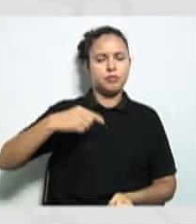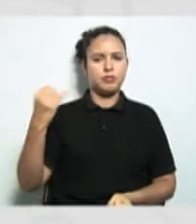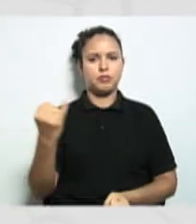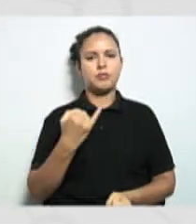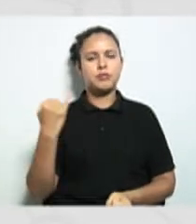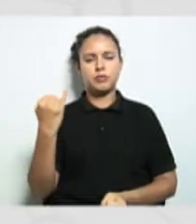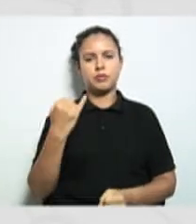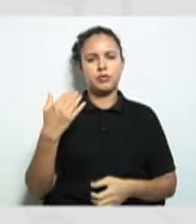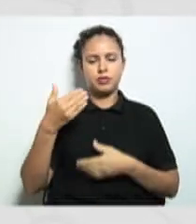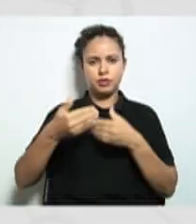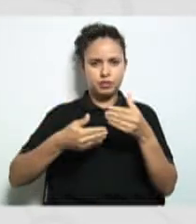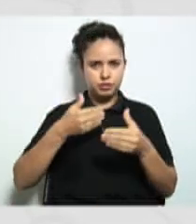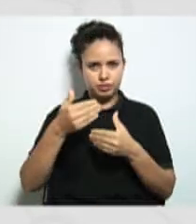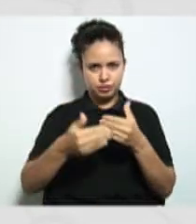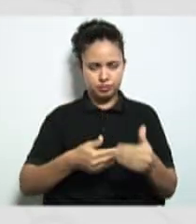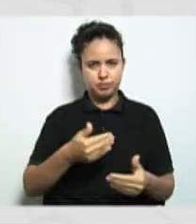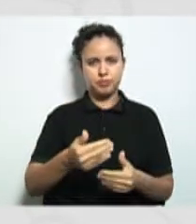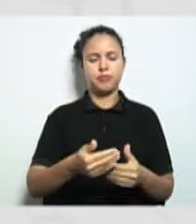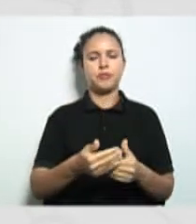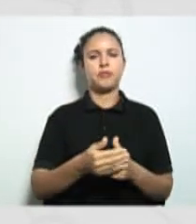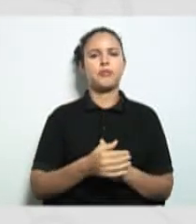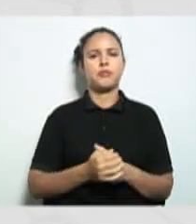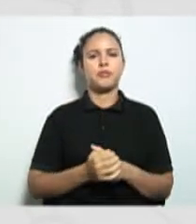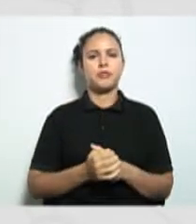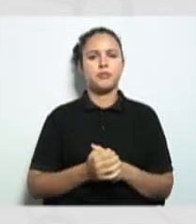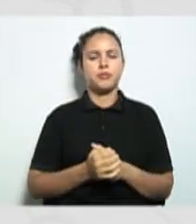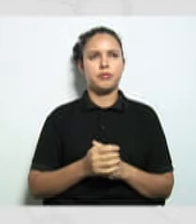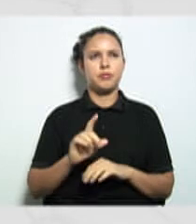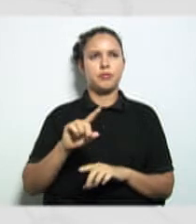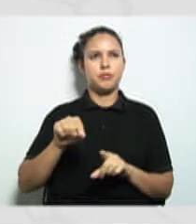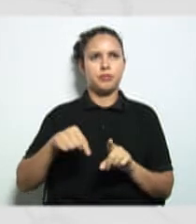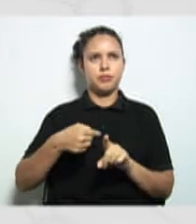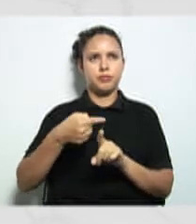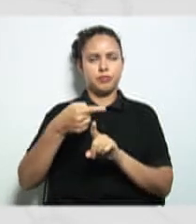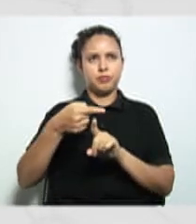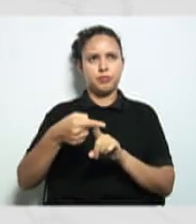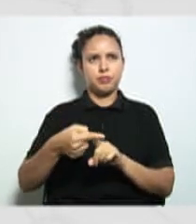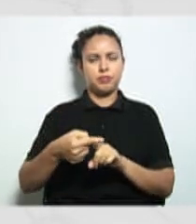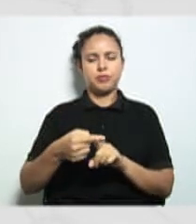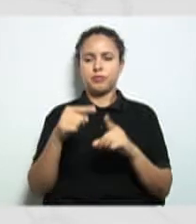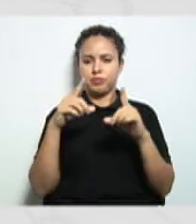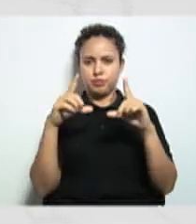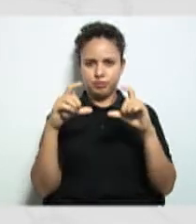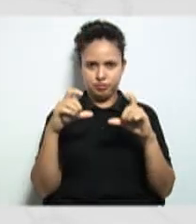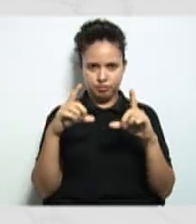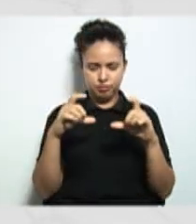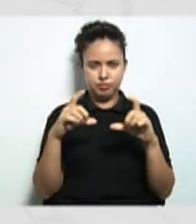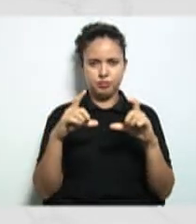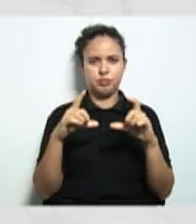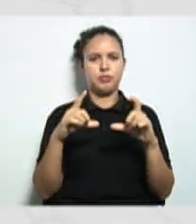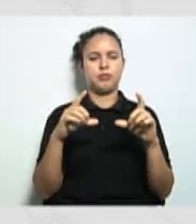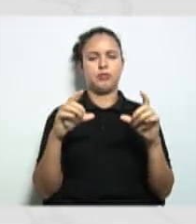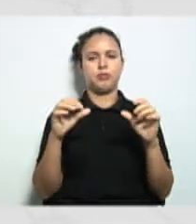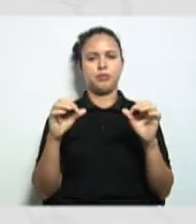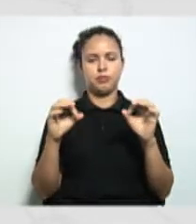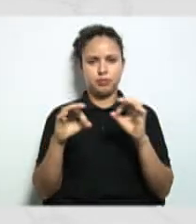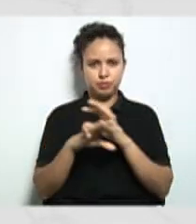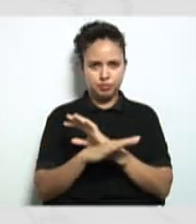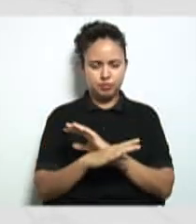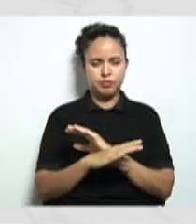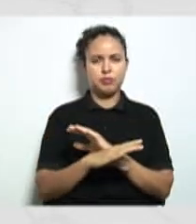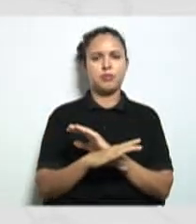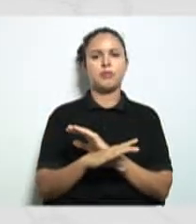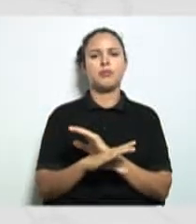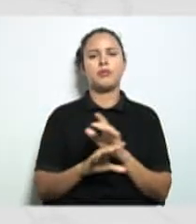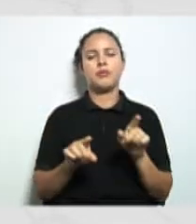O desenvolvimento, mais, né, uma figura, as conclusões, ainda temos